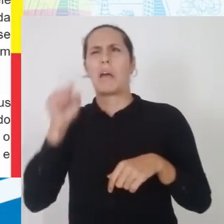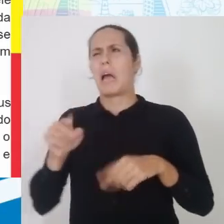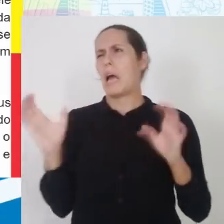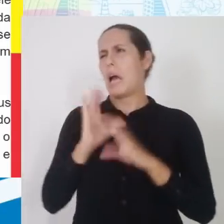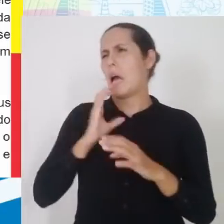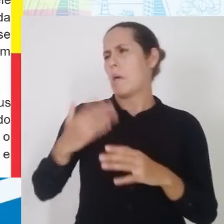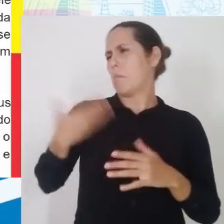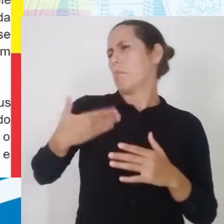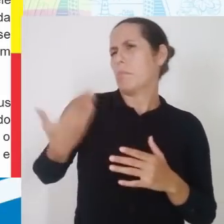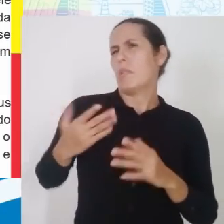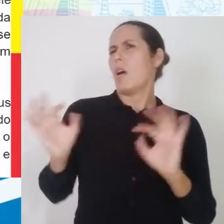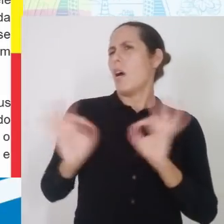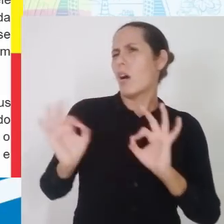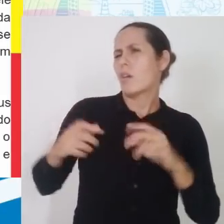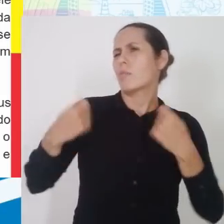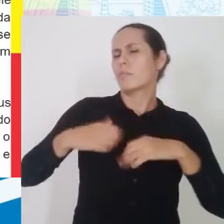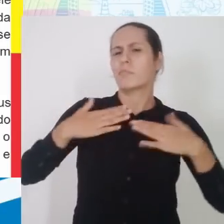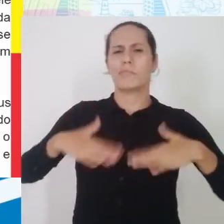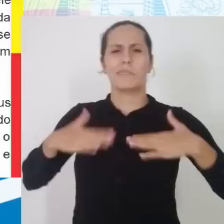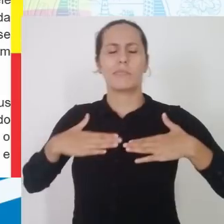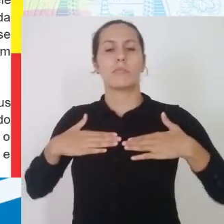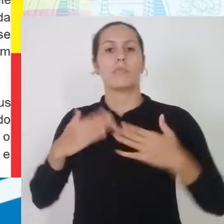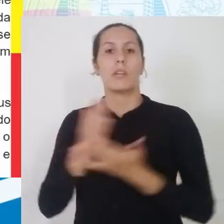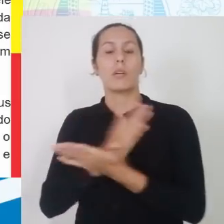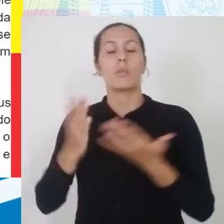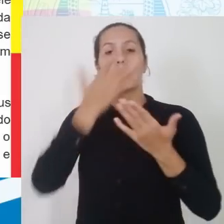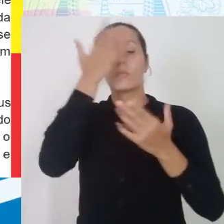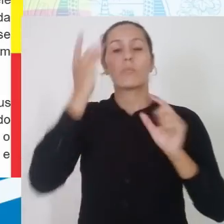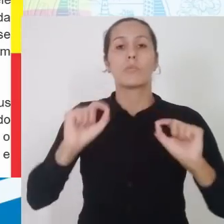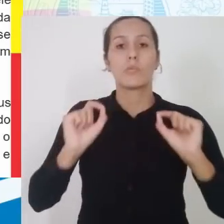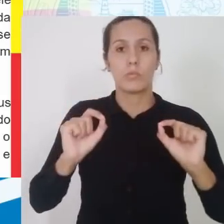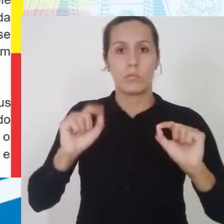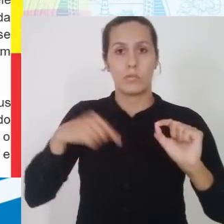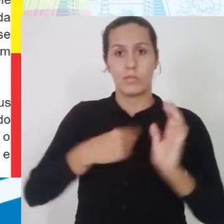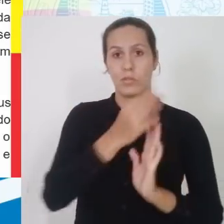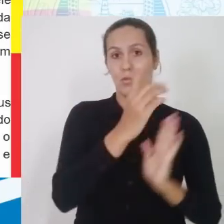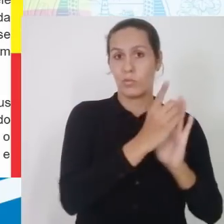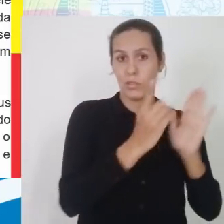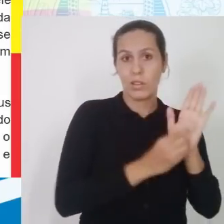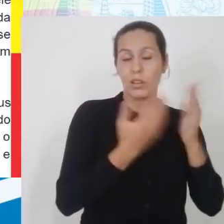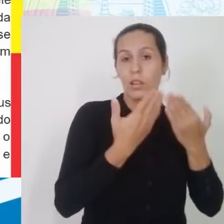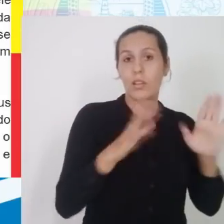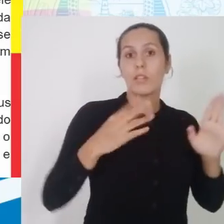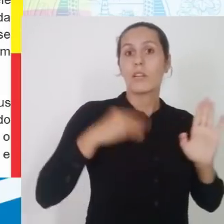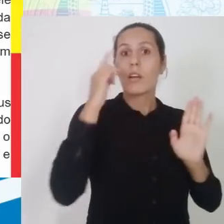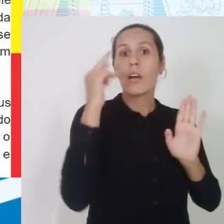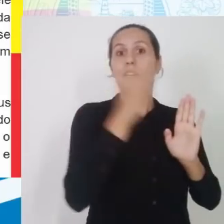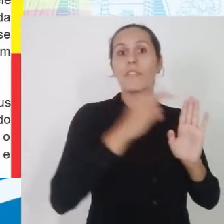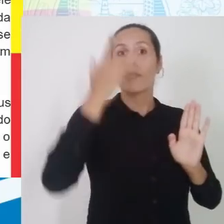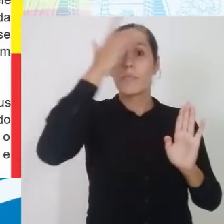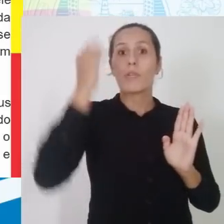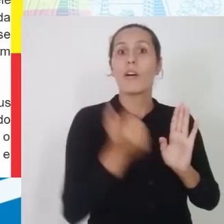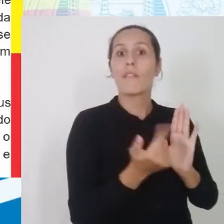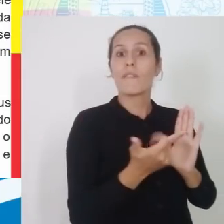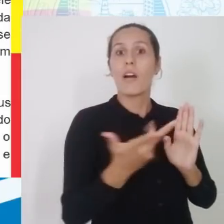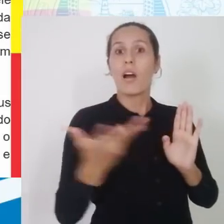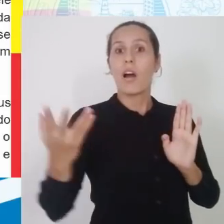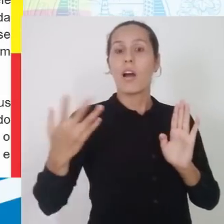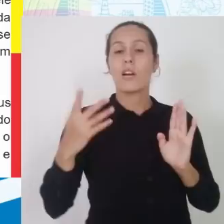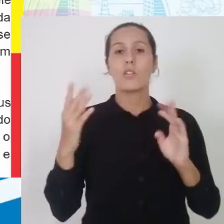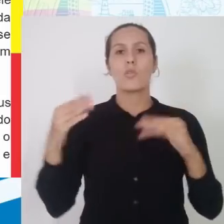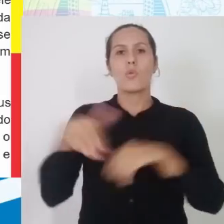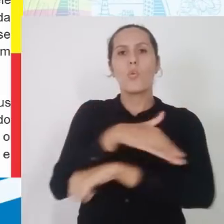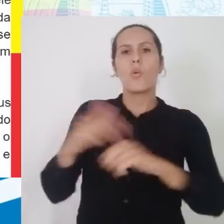churrascos, entre outros, num clima quase que de férias. Mesmo quando o governador endureceu o decreto fechando cinemas